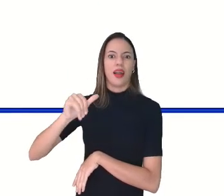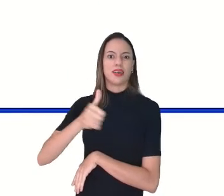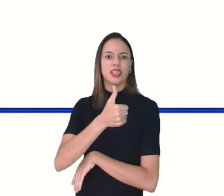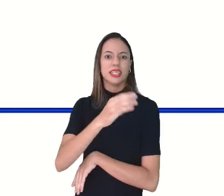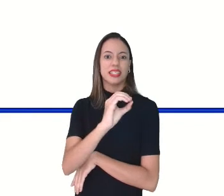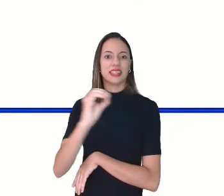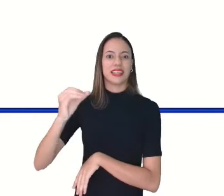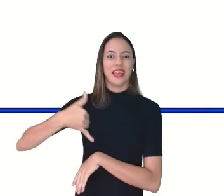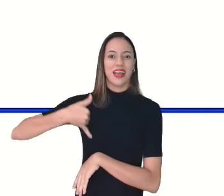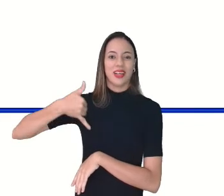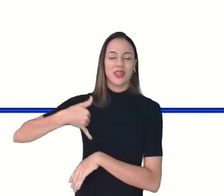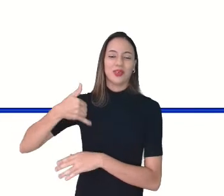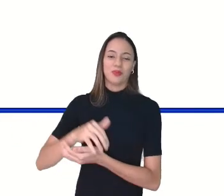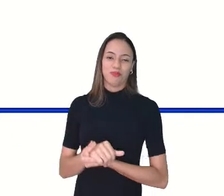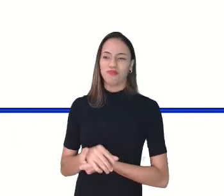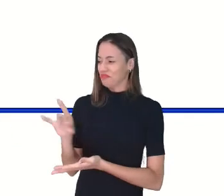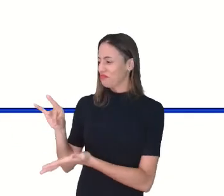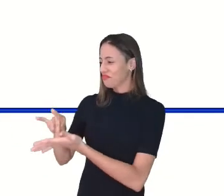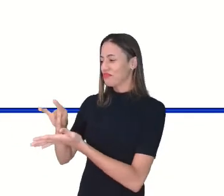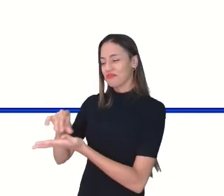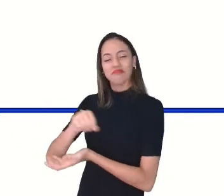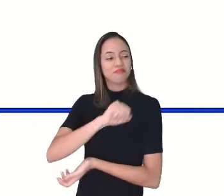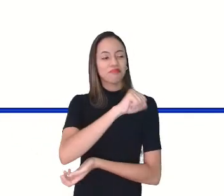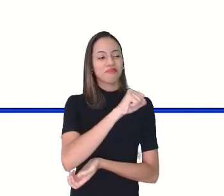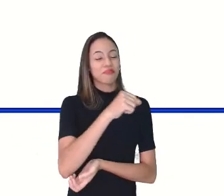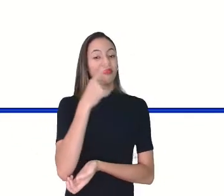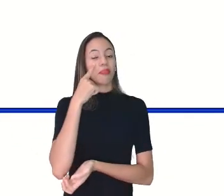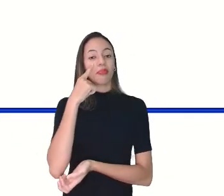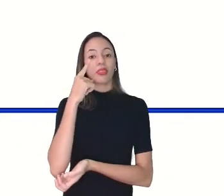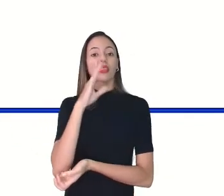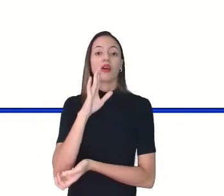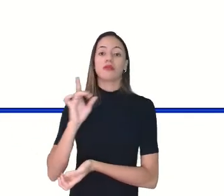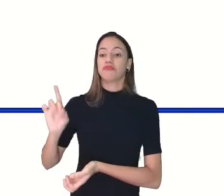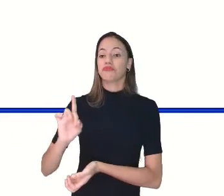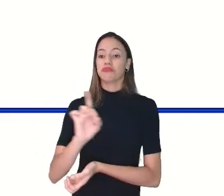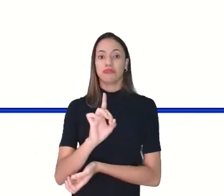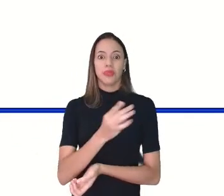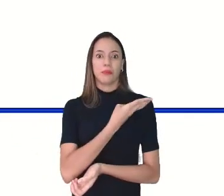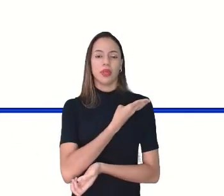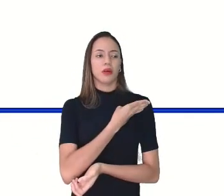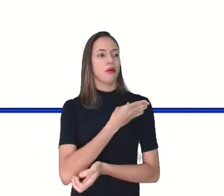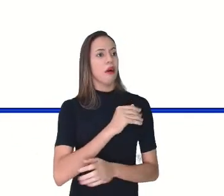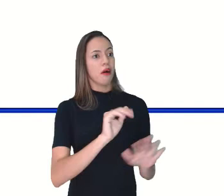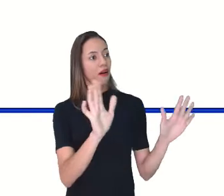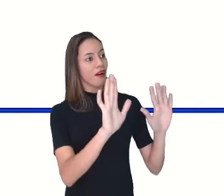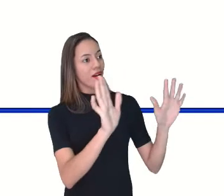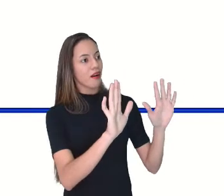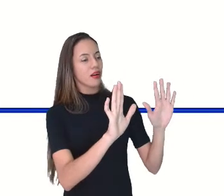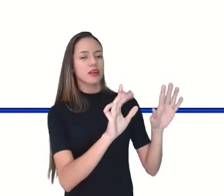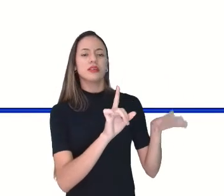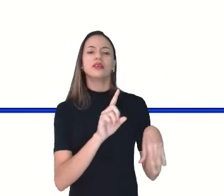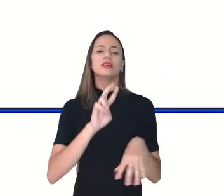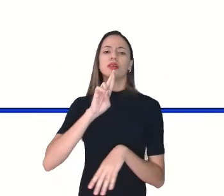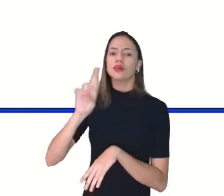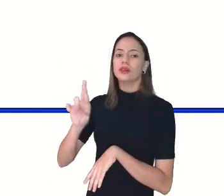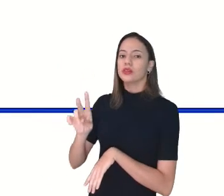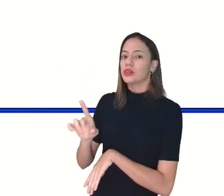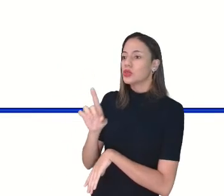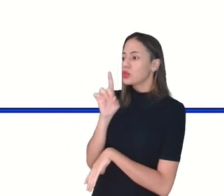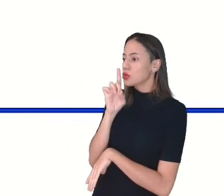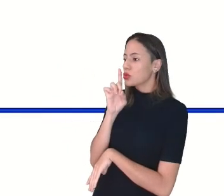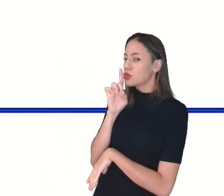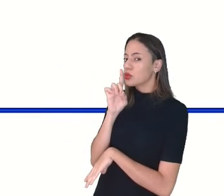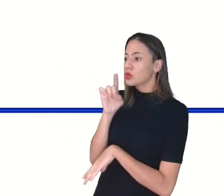verdade? Exatamente. Então, chega um amiguinho na casa de Mafalda e fala: Oi. Aí Mafalda, psiu,